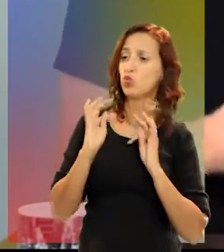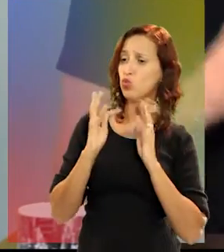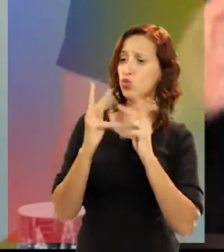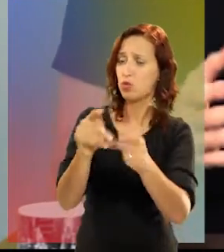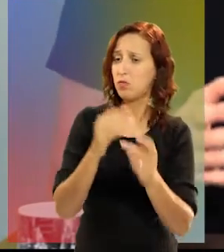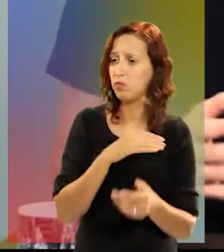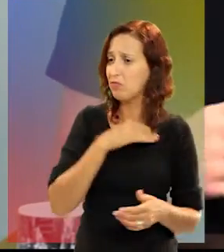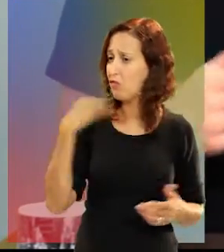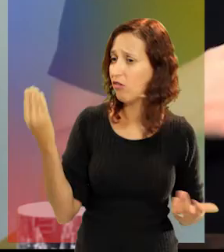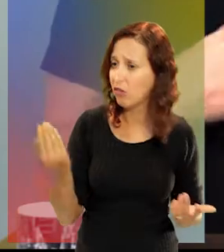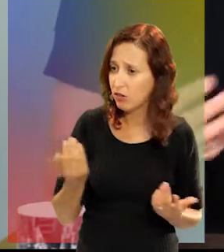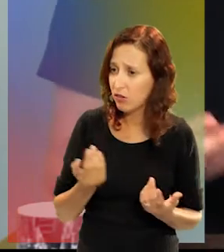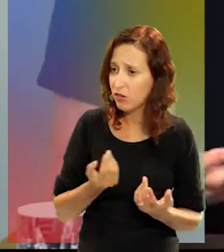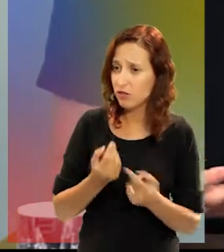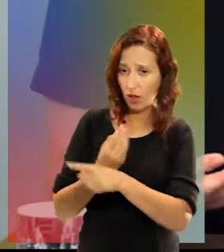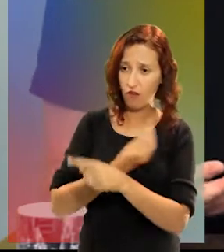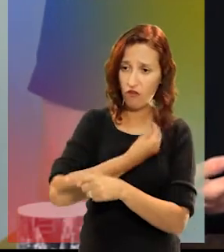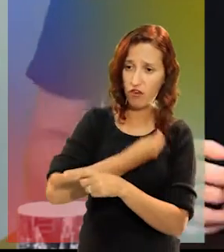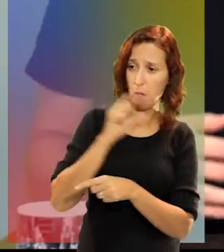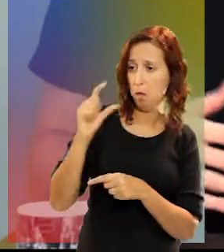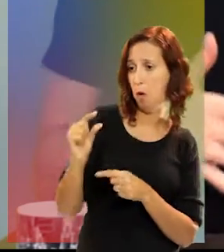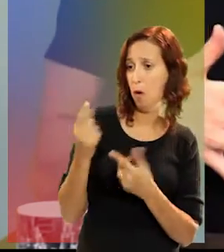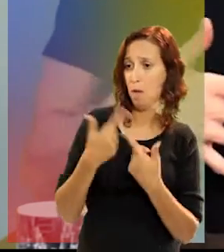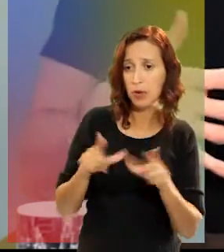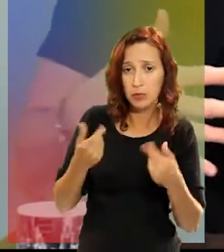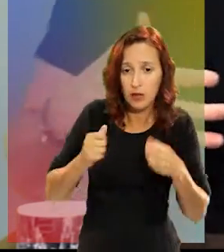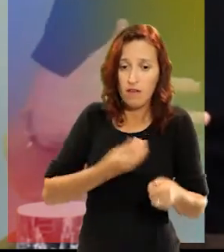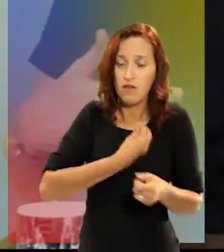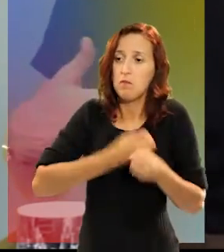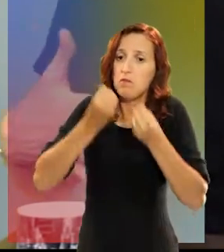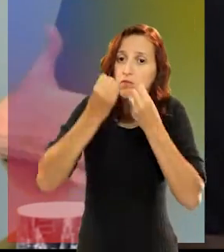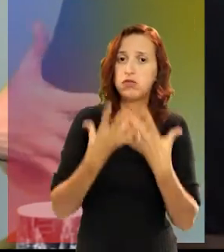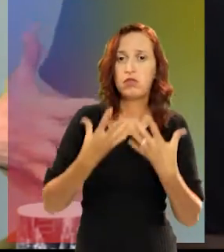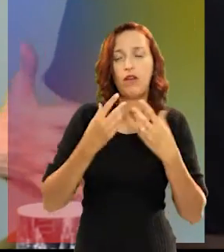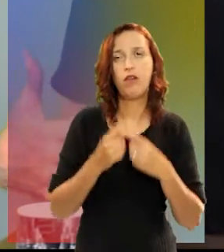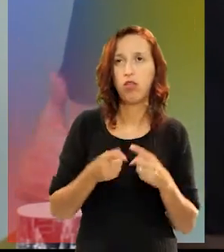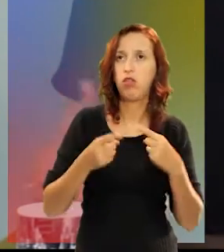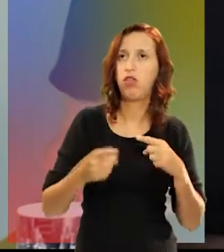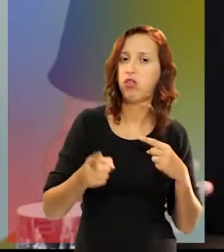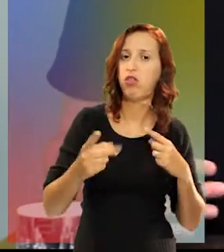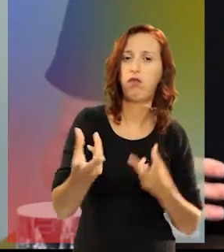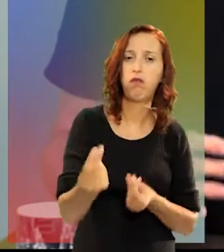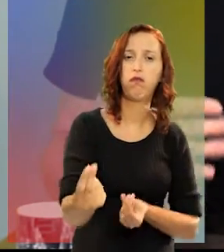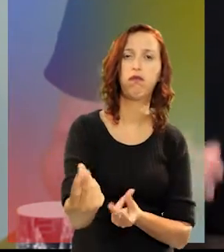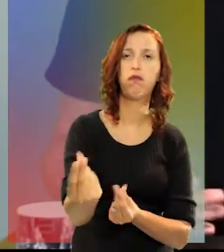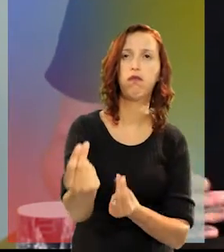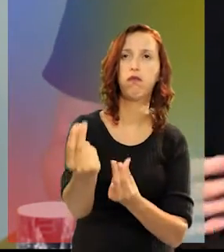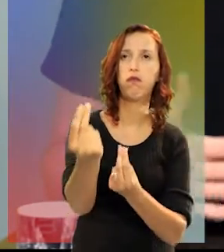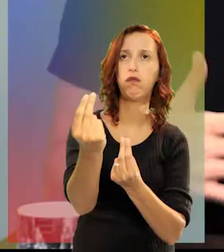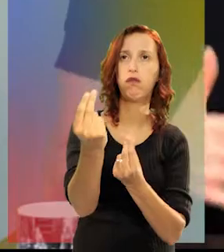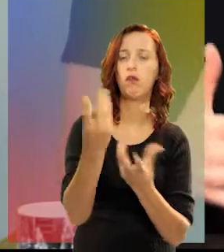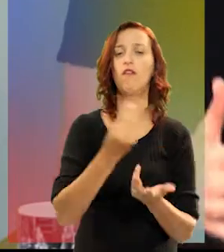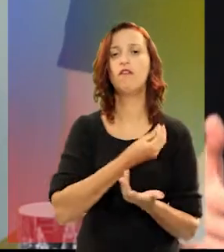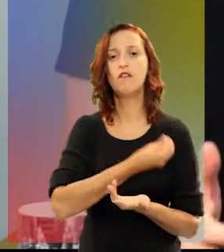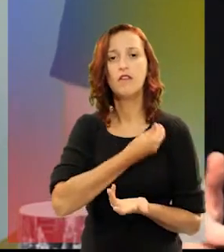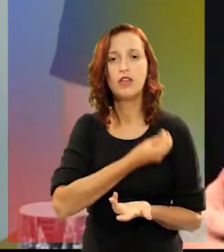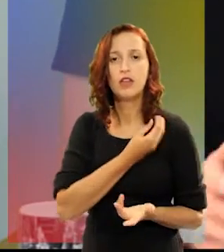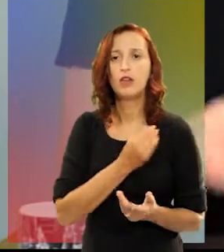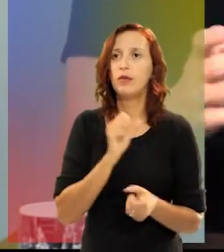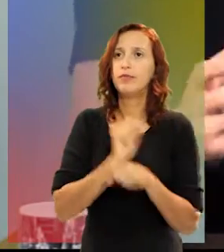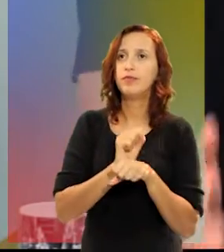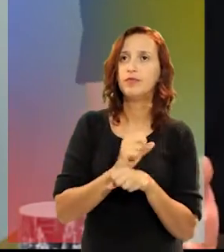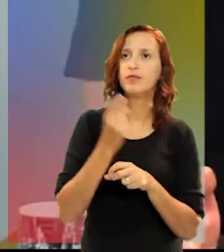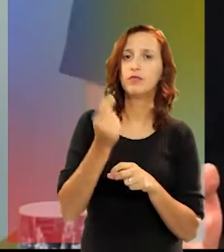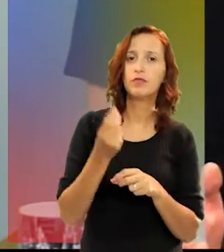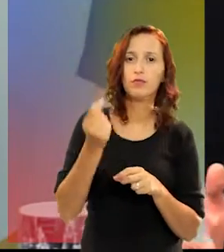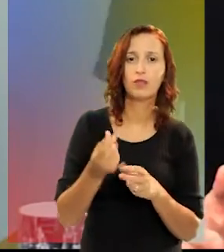seja curto, tudo bem, porque também não faz diferença. E ficar esticando a vida, aproveitando nada, mas mantendo ela, entendeu? É